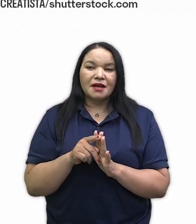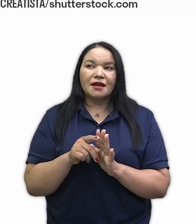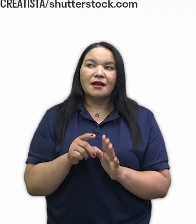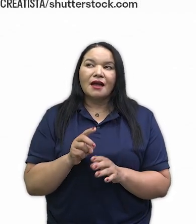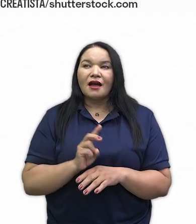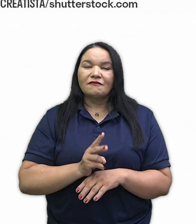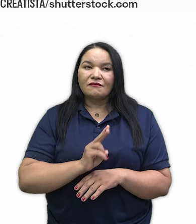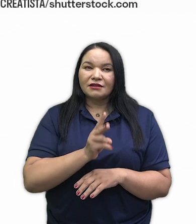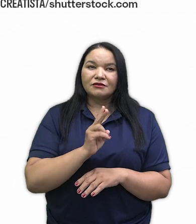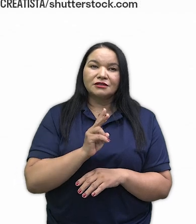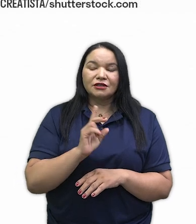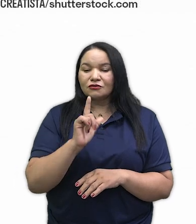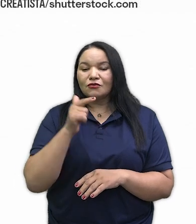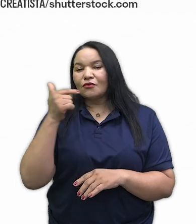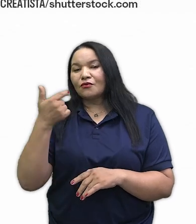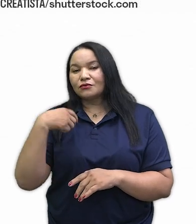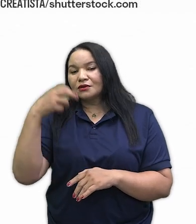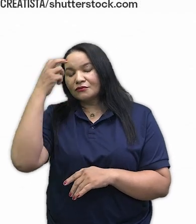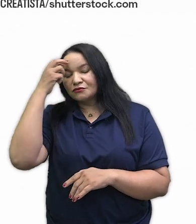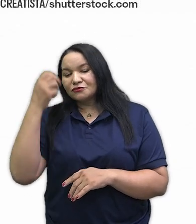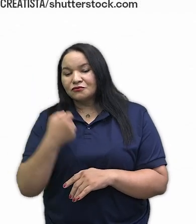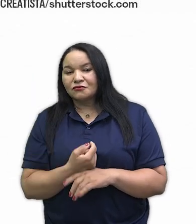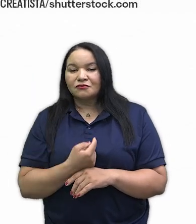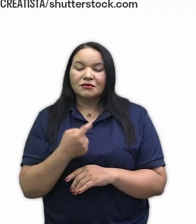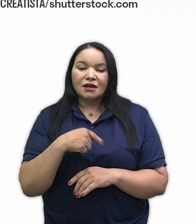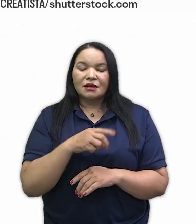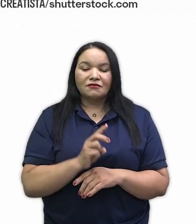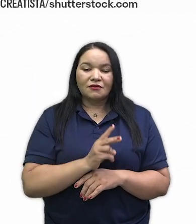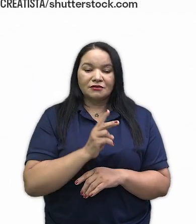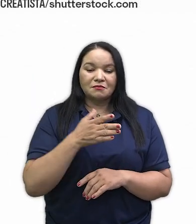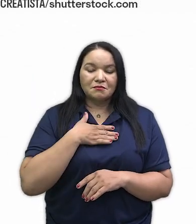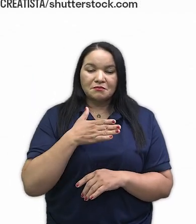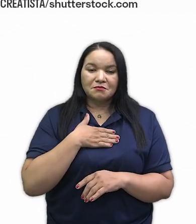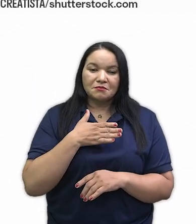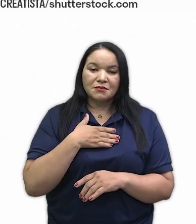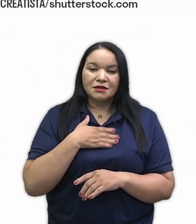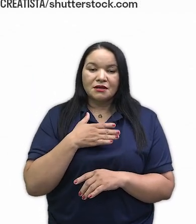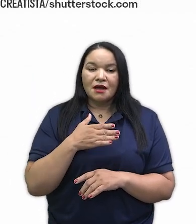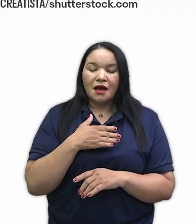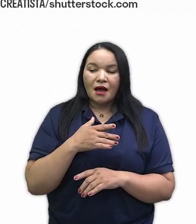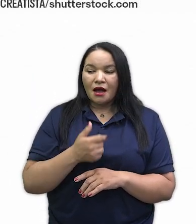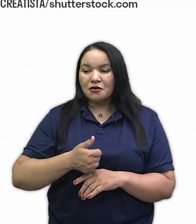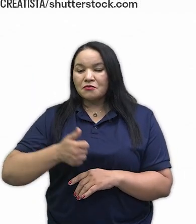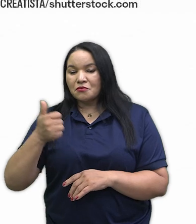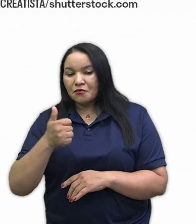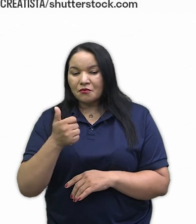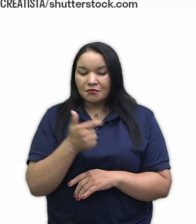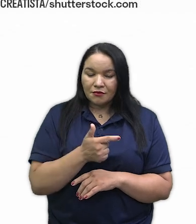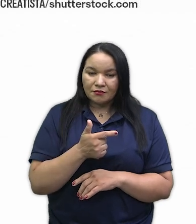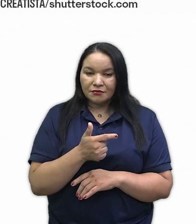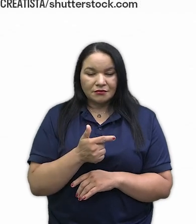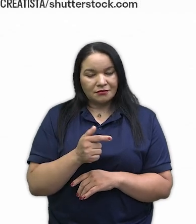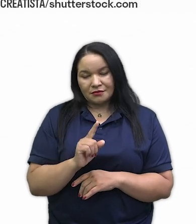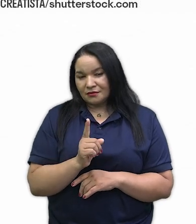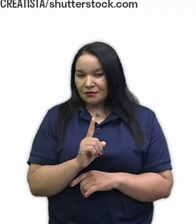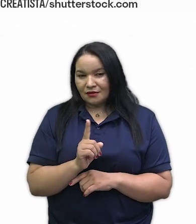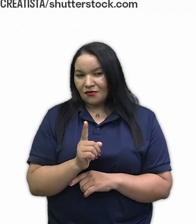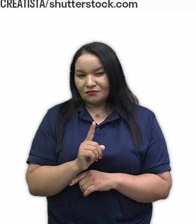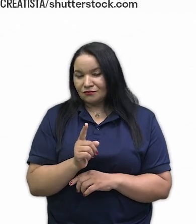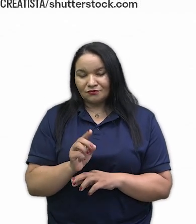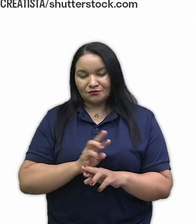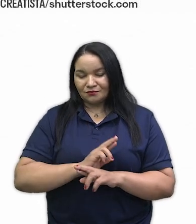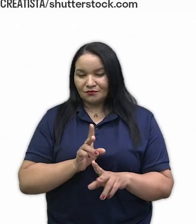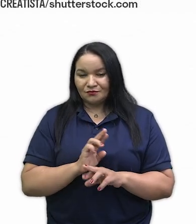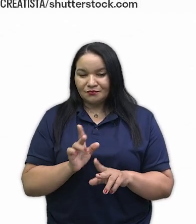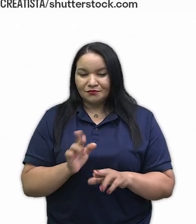desvalorizando a minha cultura e valorizando mais a cultura de outro povo, de outra nação? Não, não se trata disso,